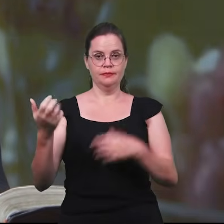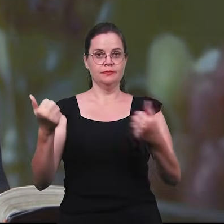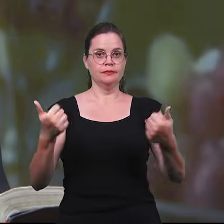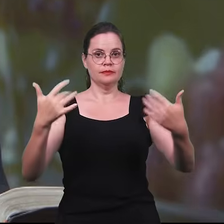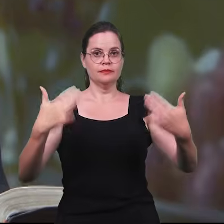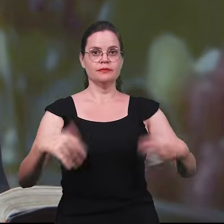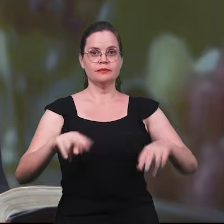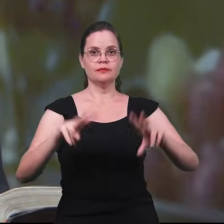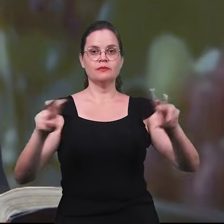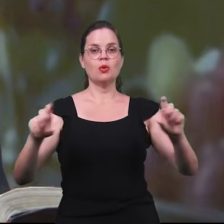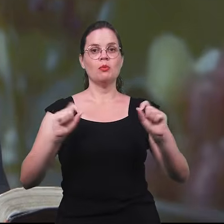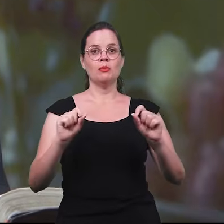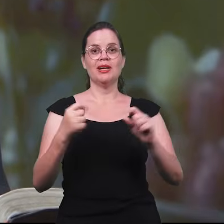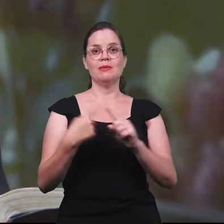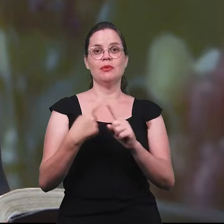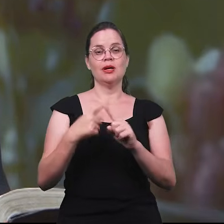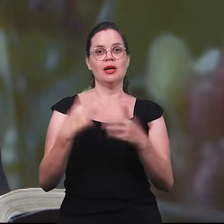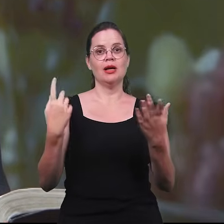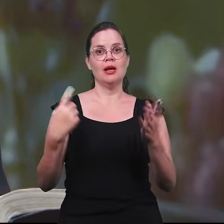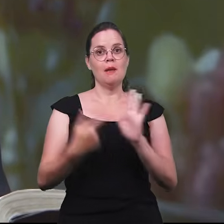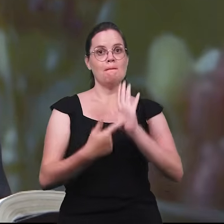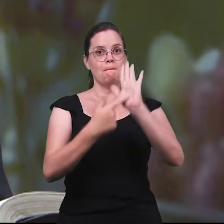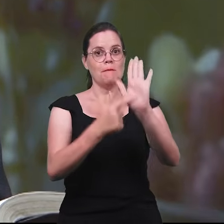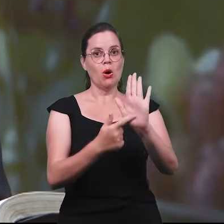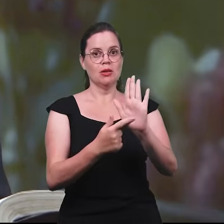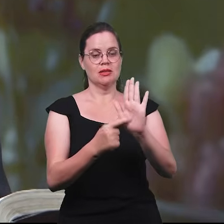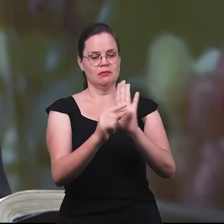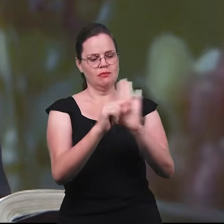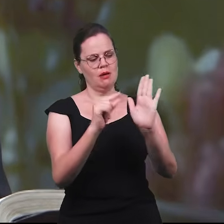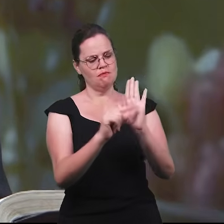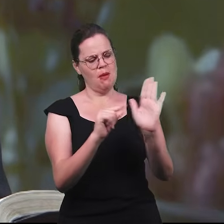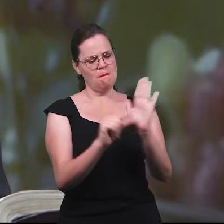que por 5 vezes aparecem